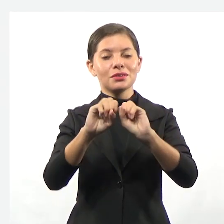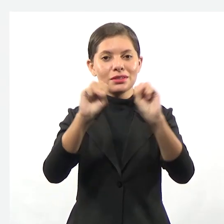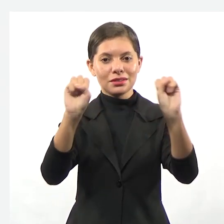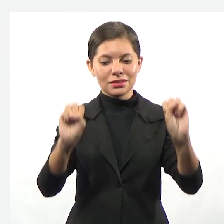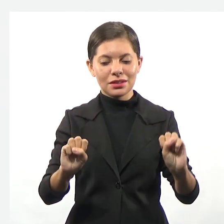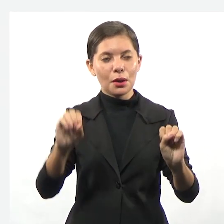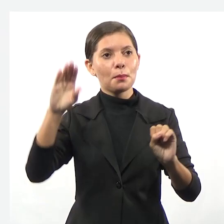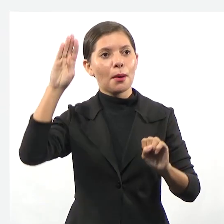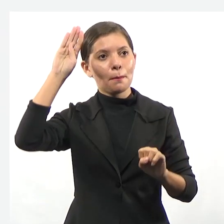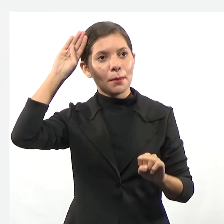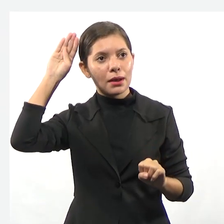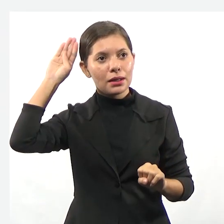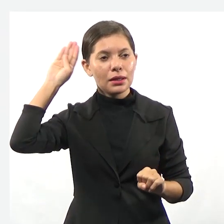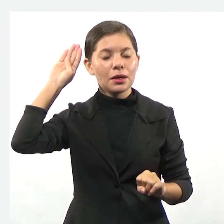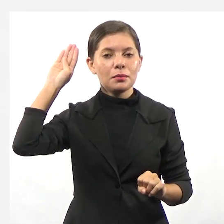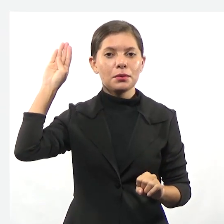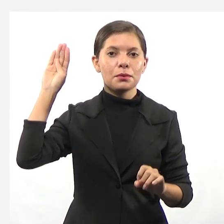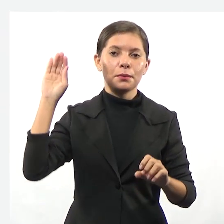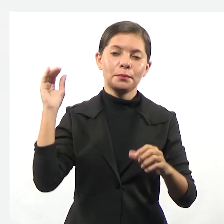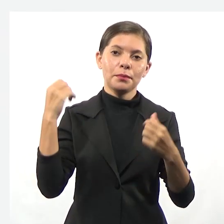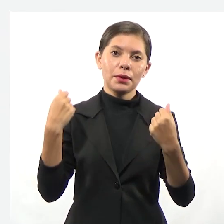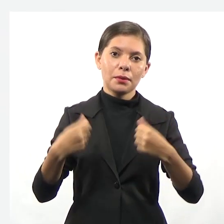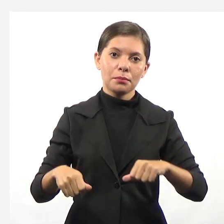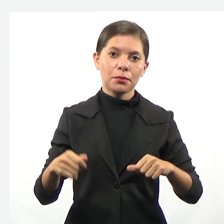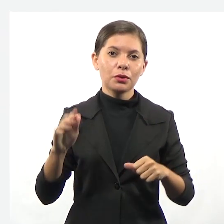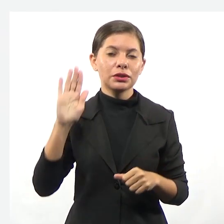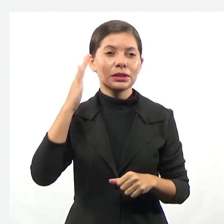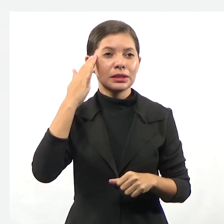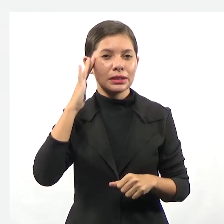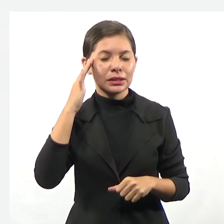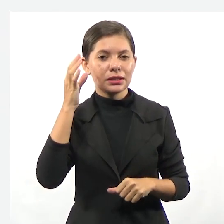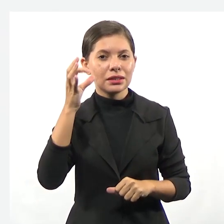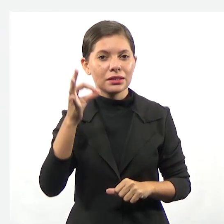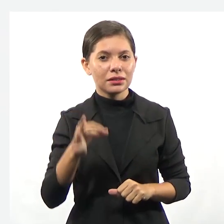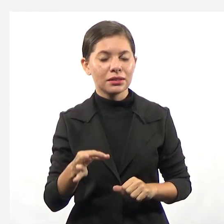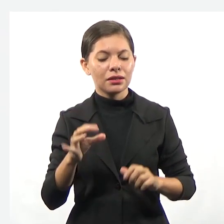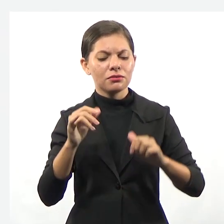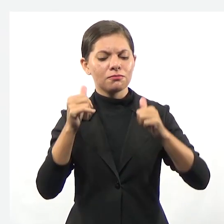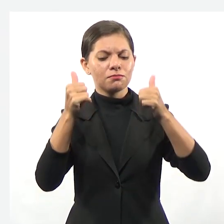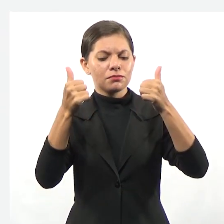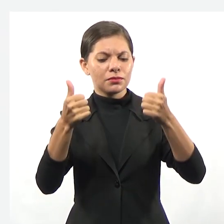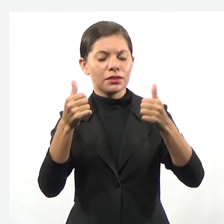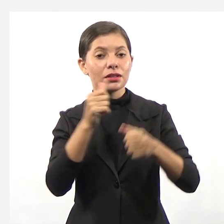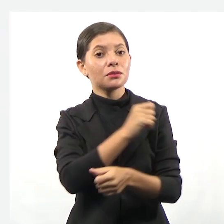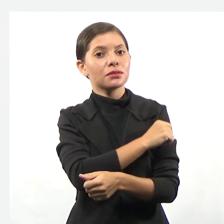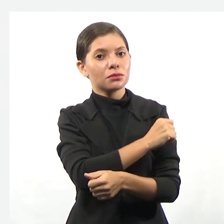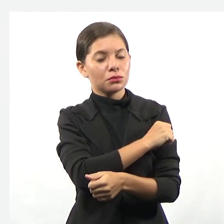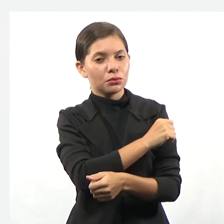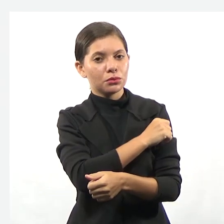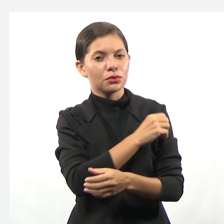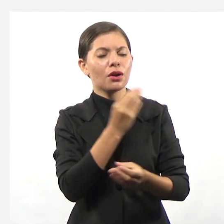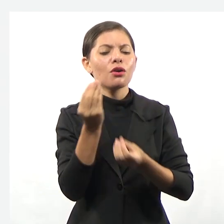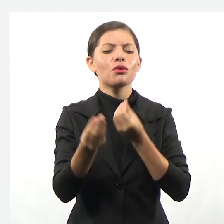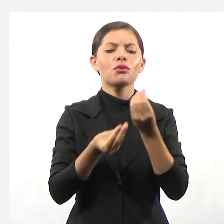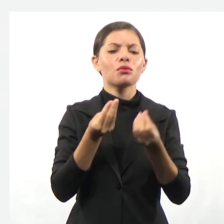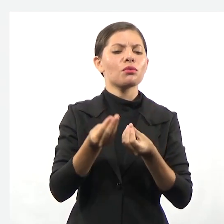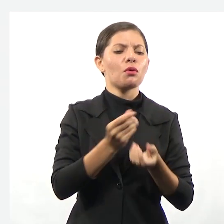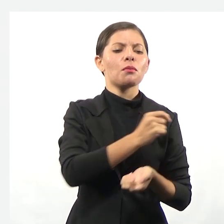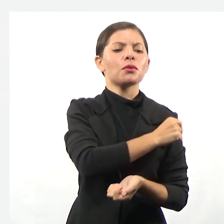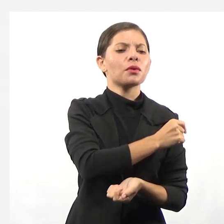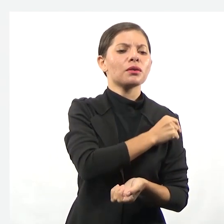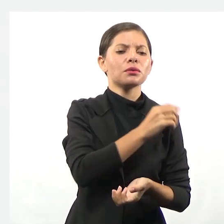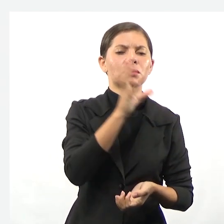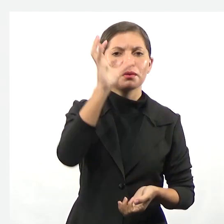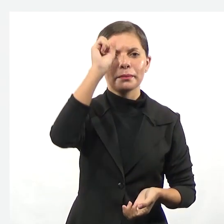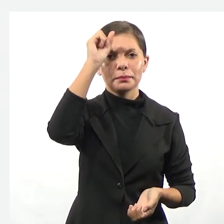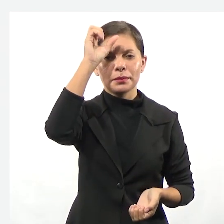eficaz e adequada os alunos. Como que eles aprendem? O papel do contexto no qual a aprendizagem ocorre, além de